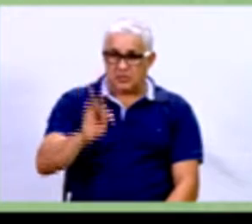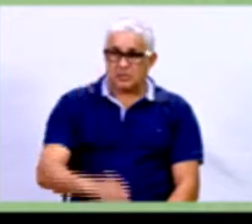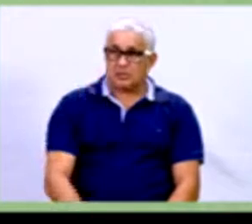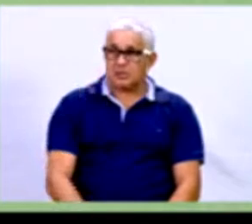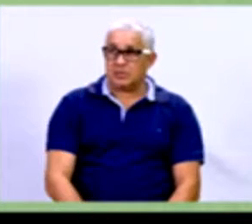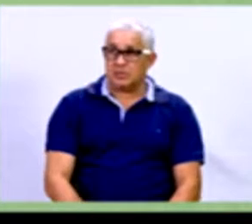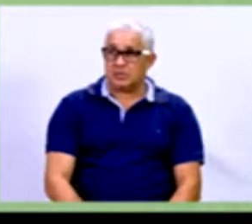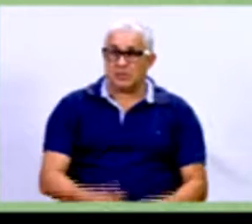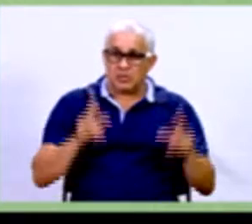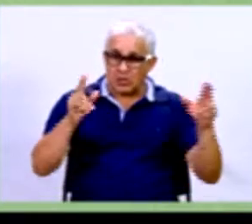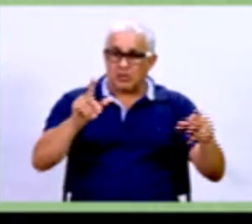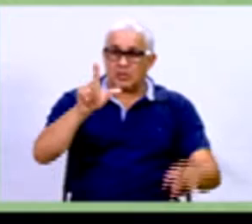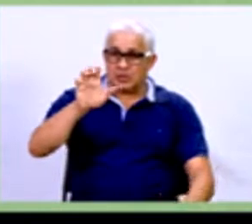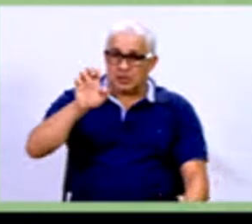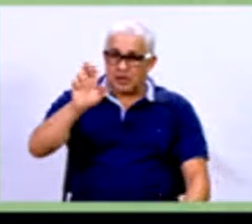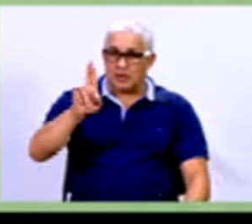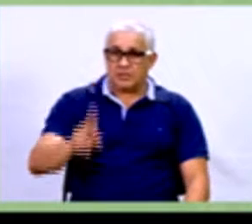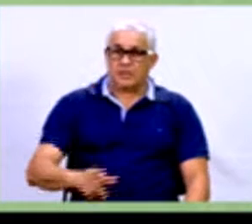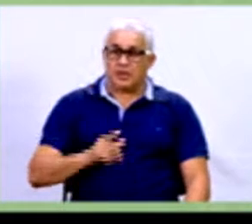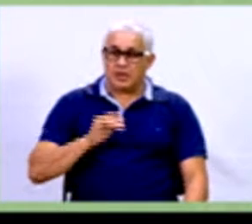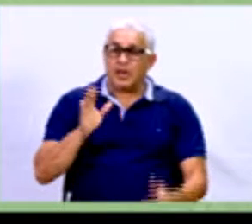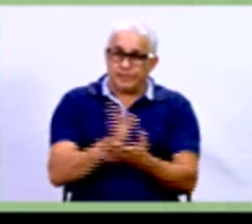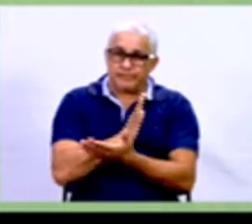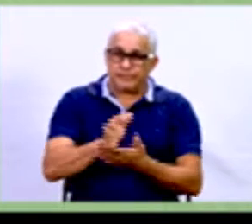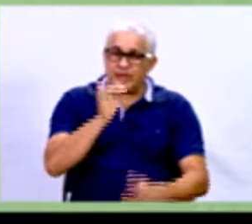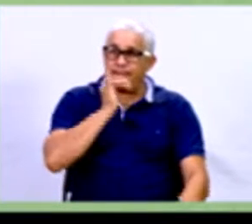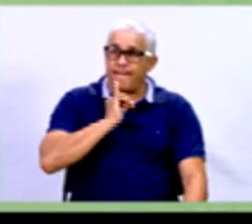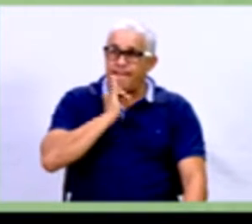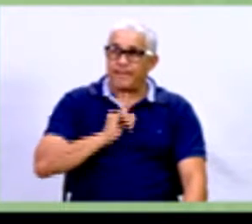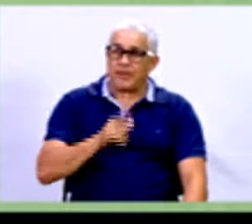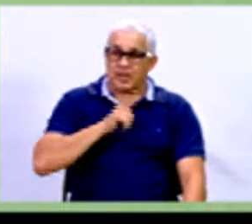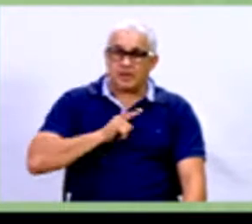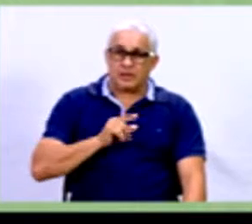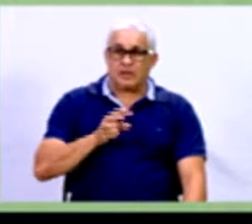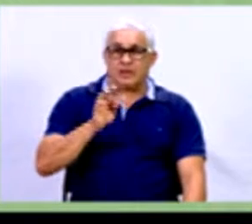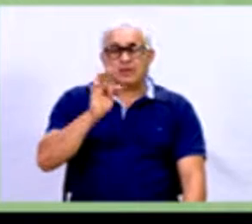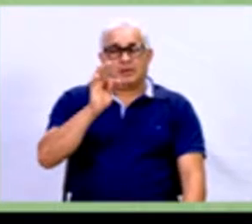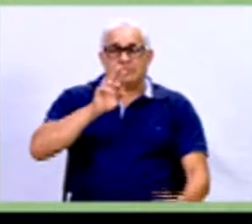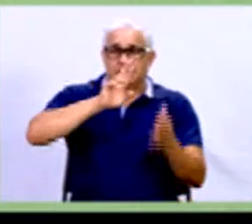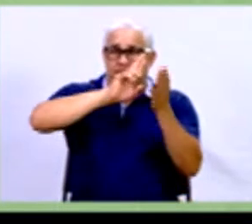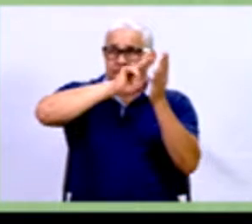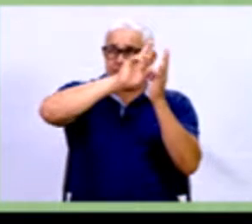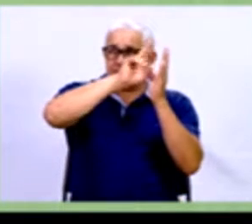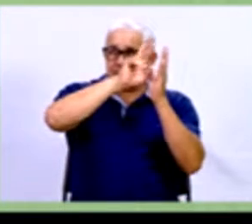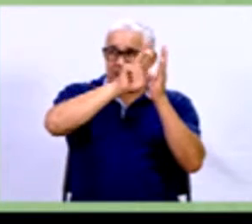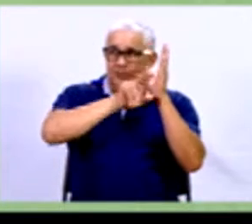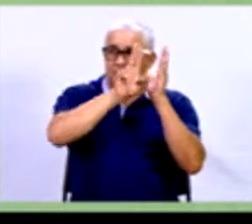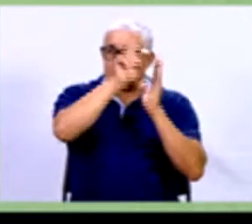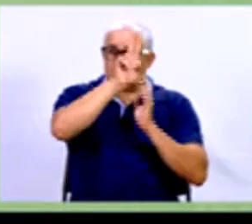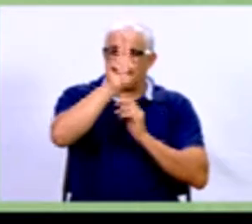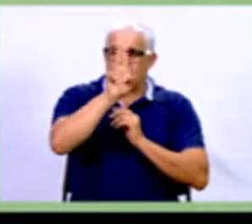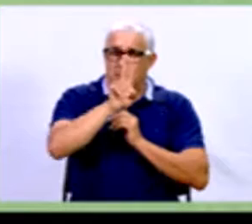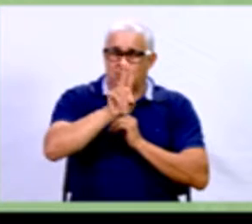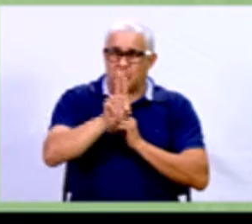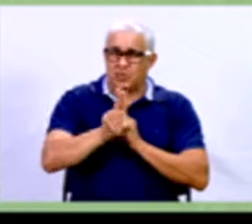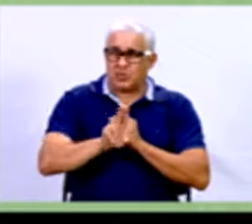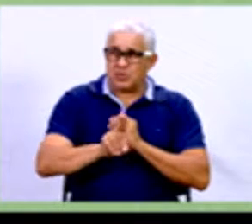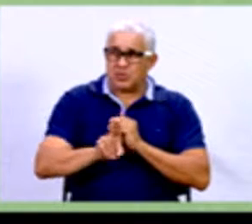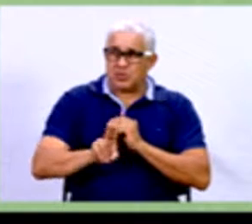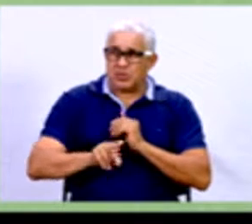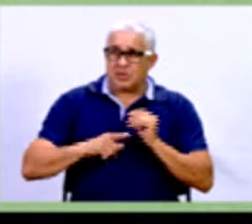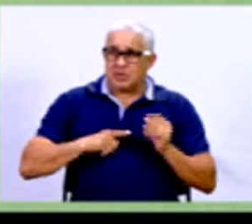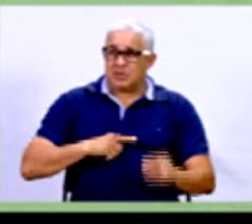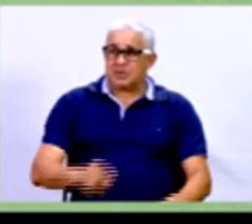Nós temos aqui alguns exemplos. As NITs, né? Tendinite, tenossinovite, síndrome de Kervane, síndrome do túnel do carbo,